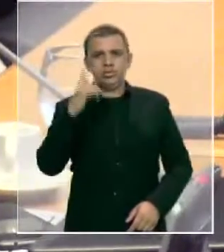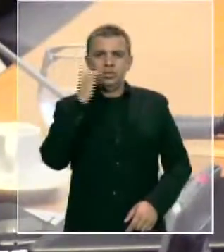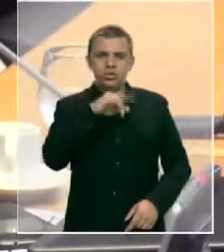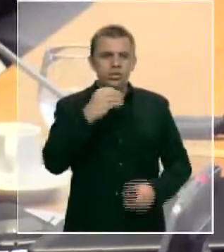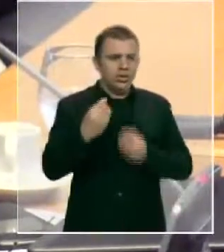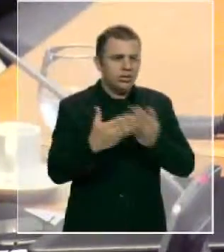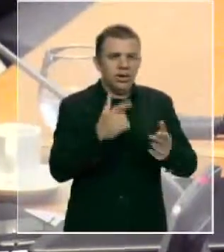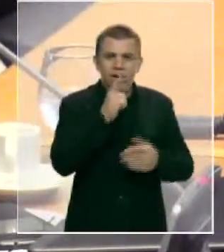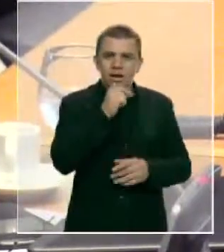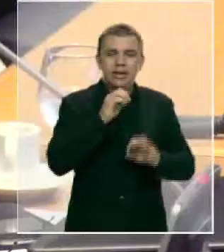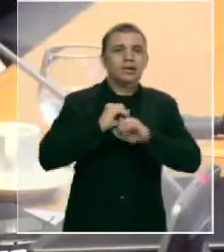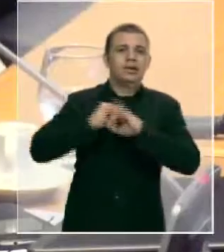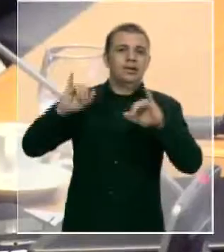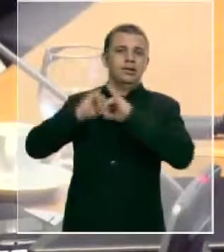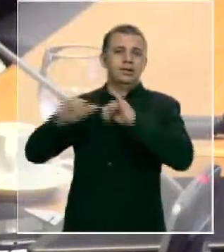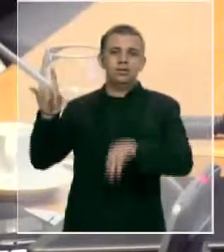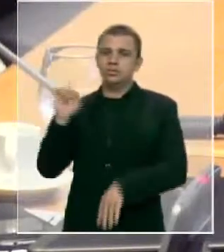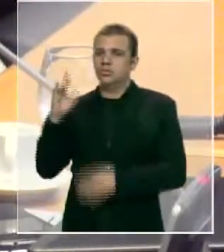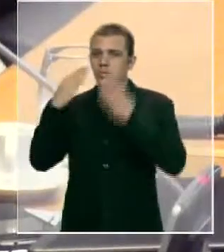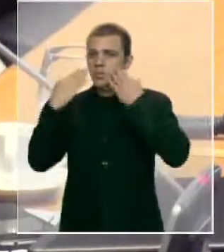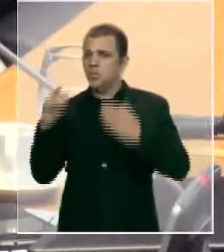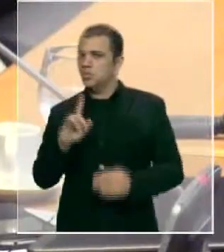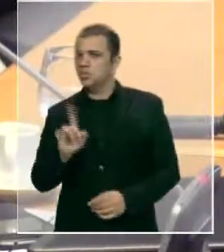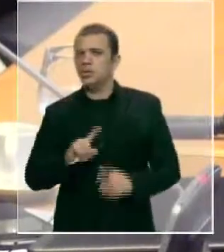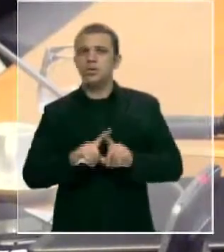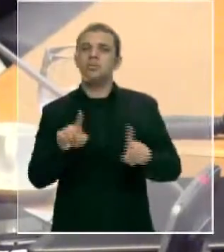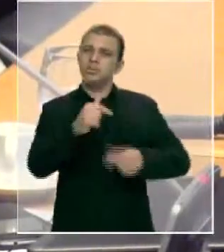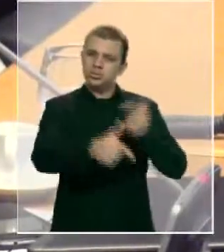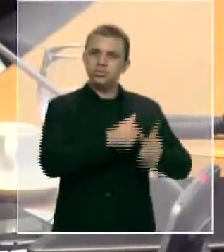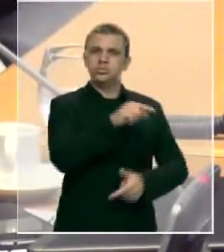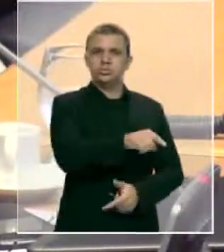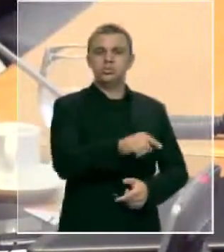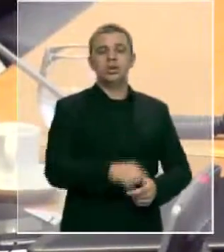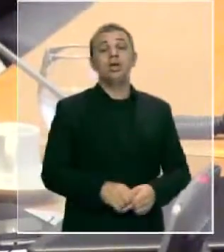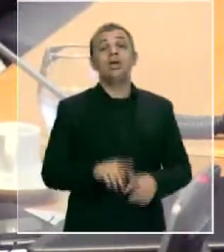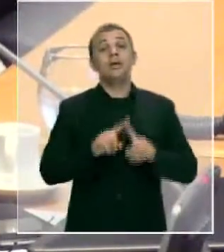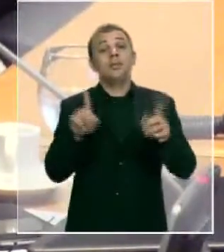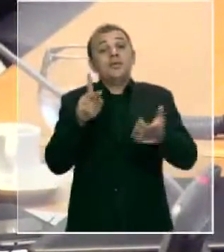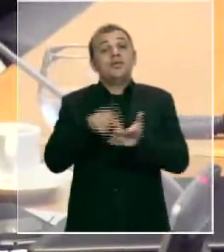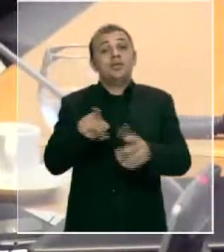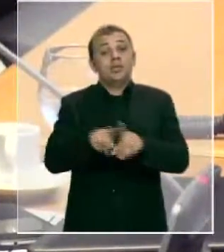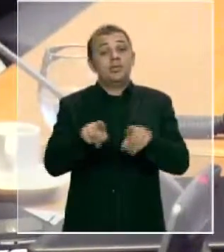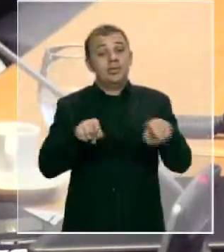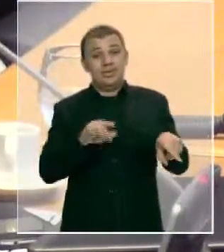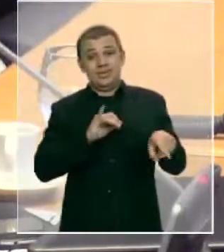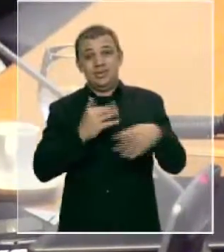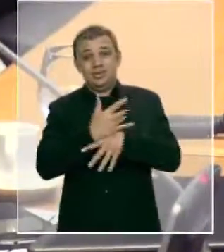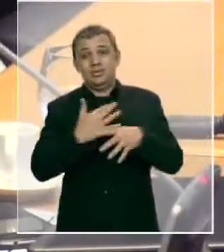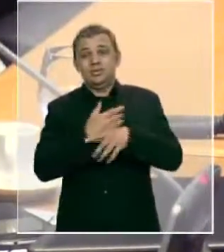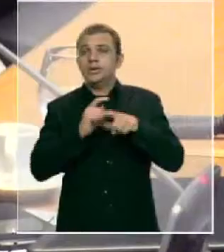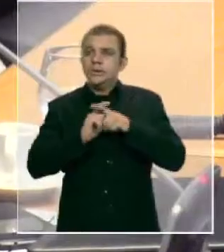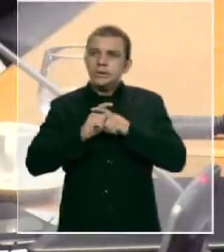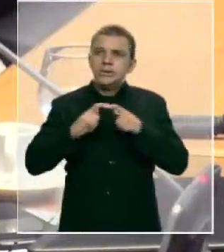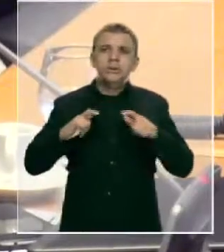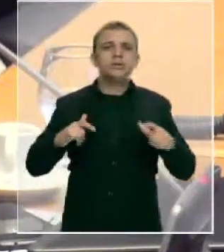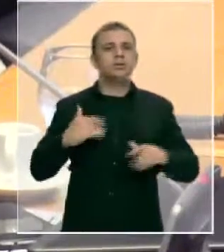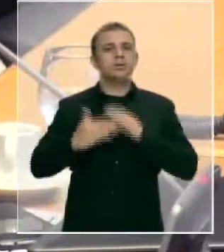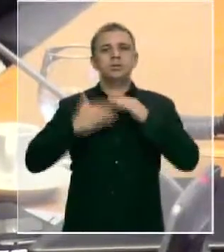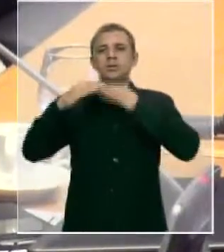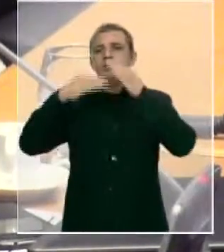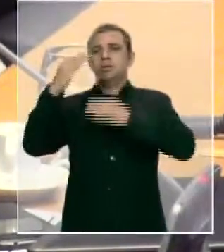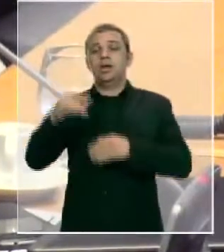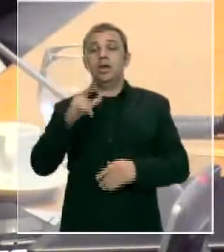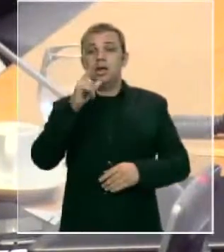nós atuamos nesses locais. Agora, é bem da verdade que a cidade de Imperatriz cresceu bastante, se desenvolve bastante, né? O esgotamento sanitário só